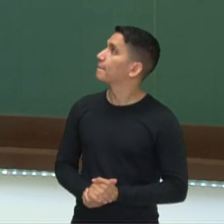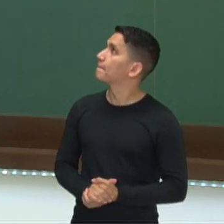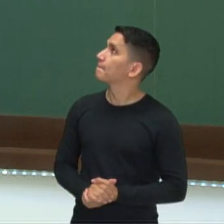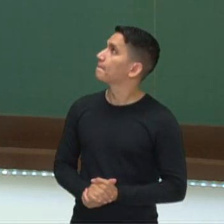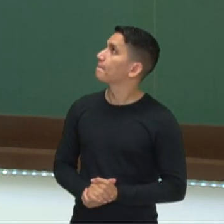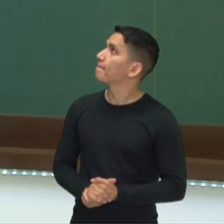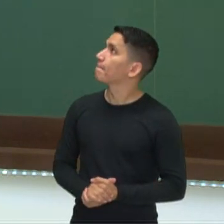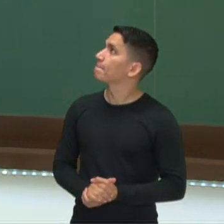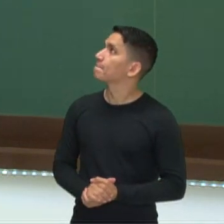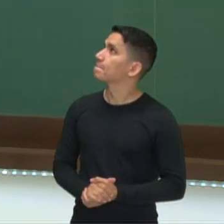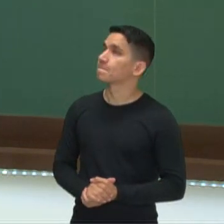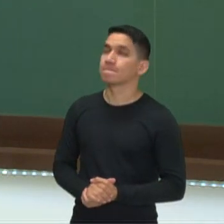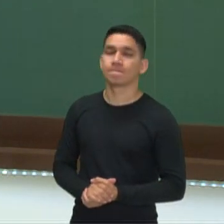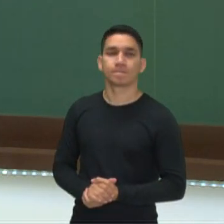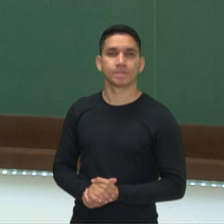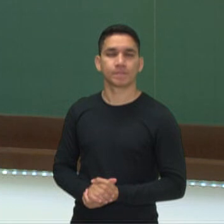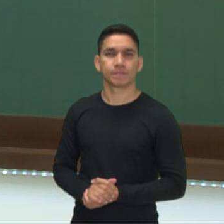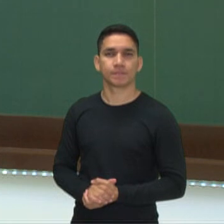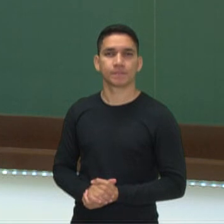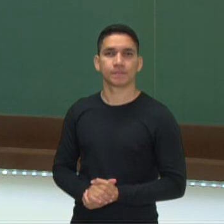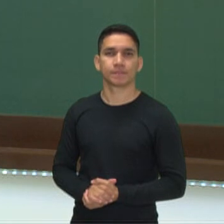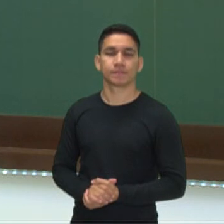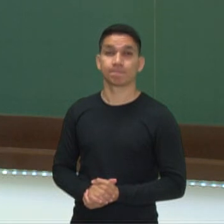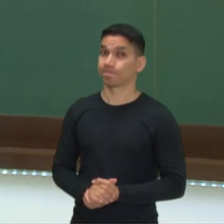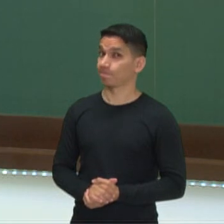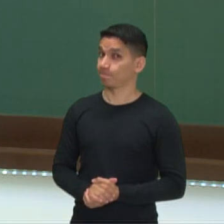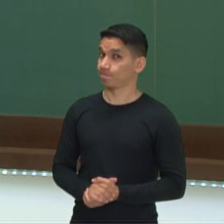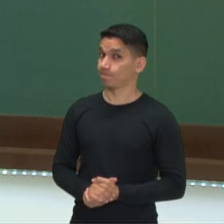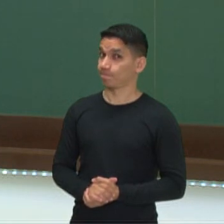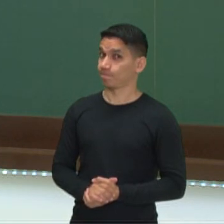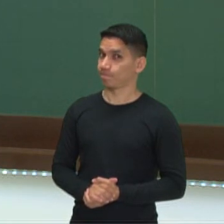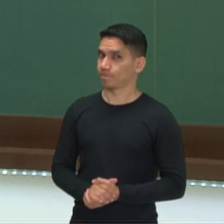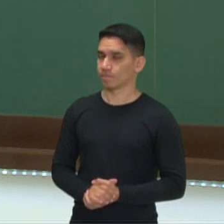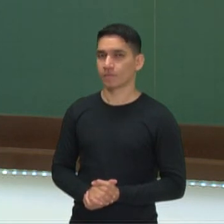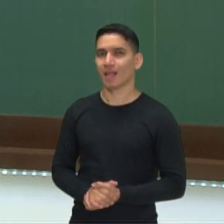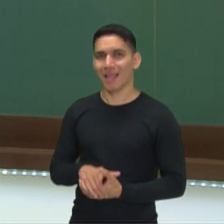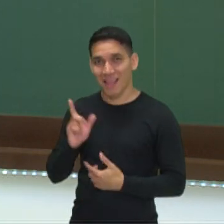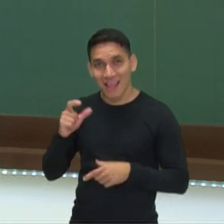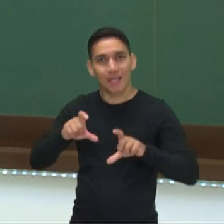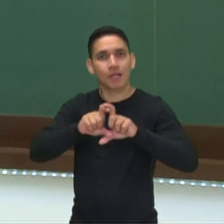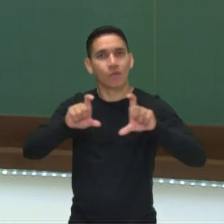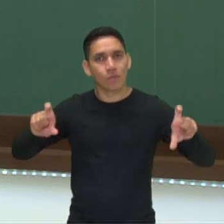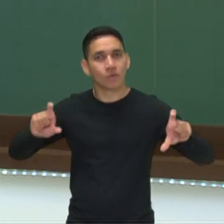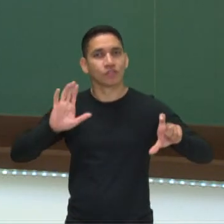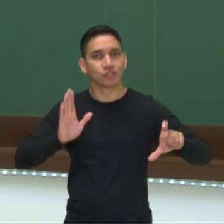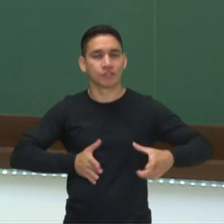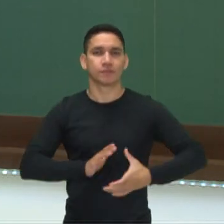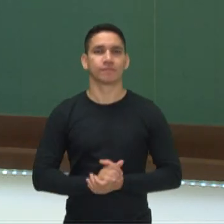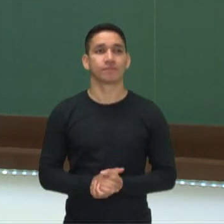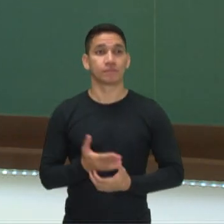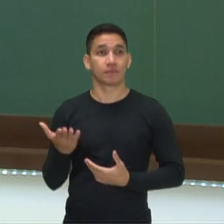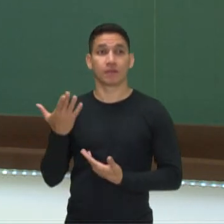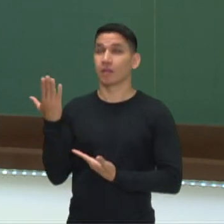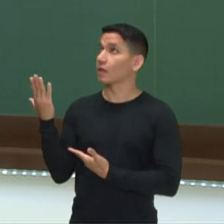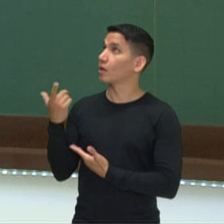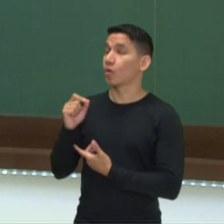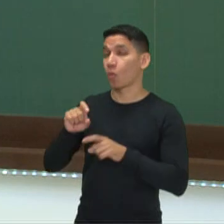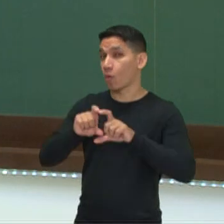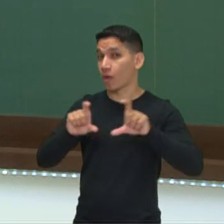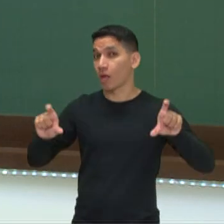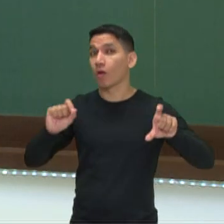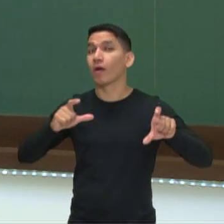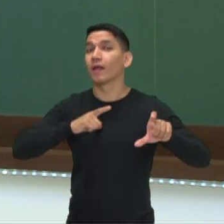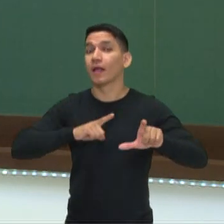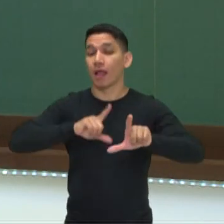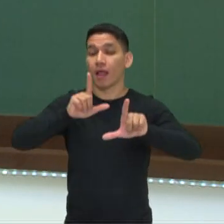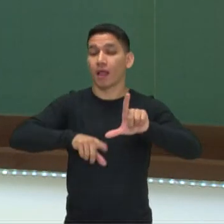quadrado menos 75 igual a zero. Eu tenho uma equação, inclusive, onde a